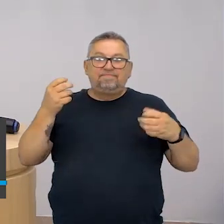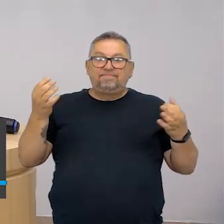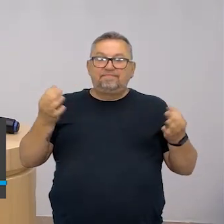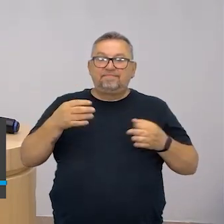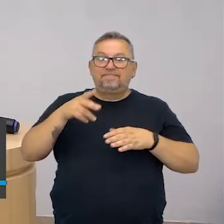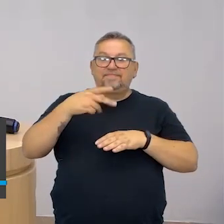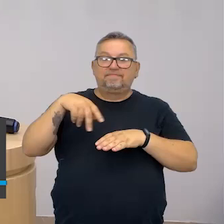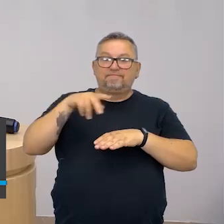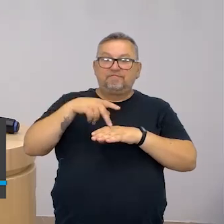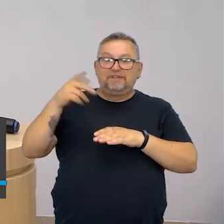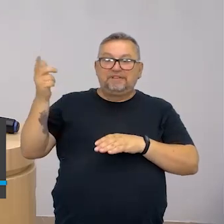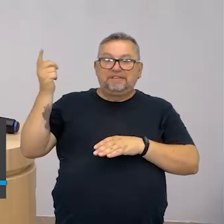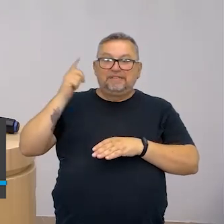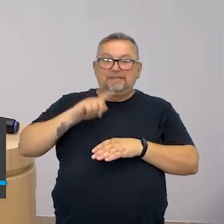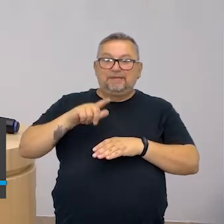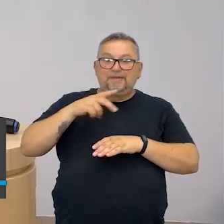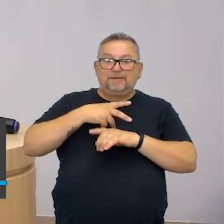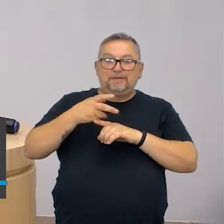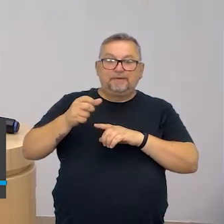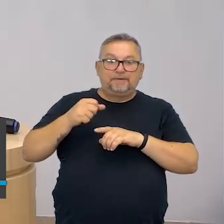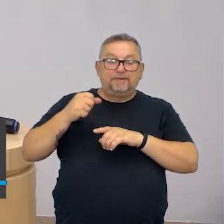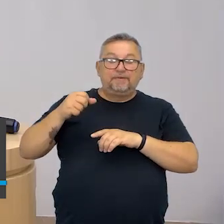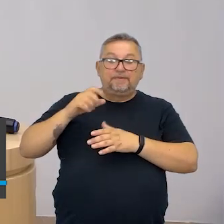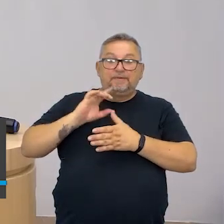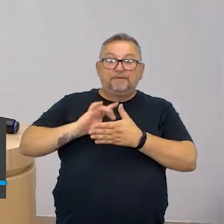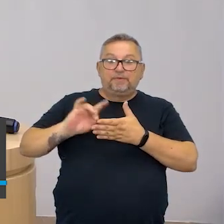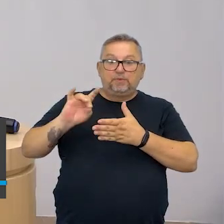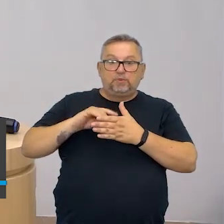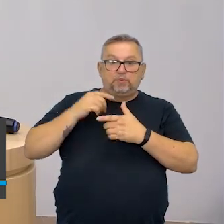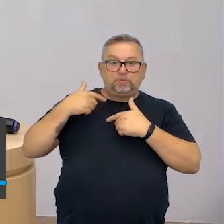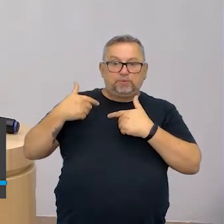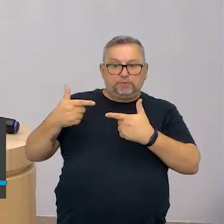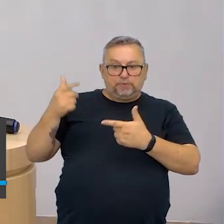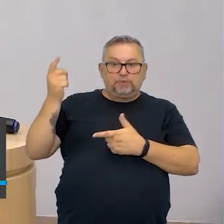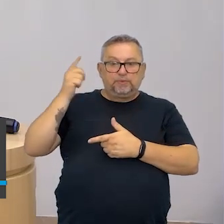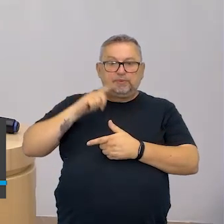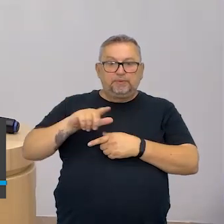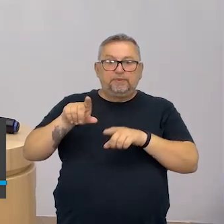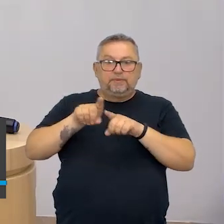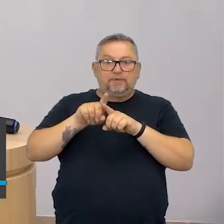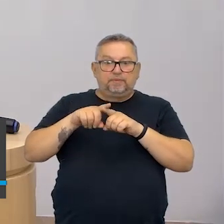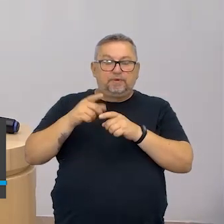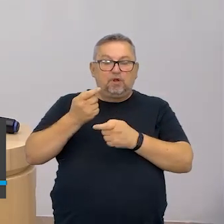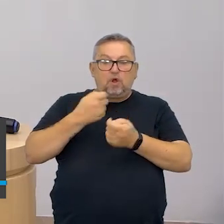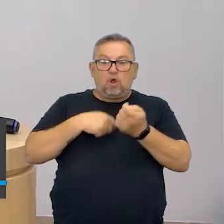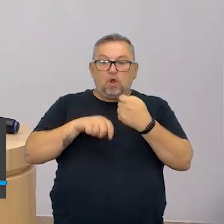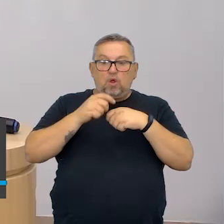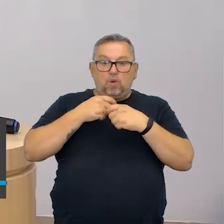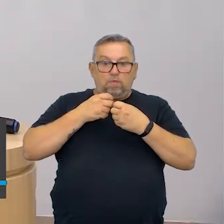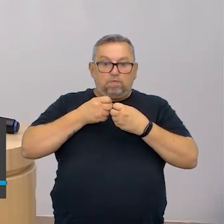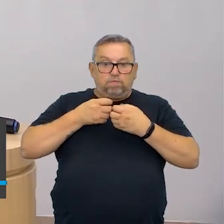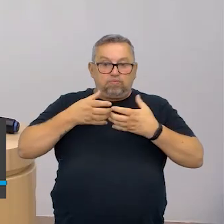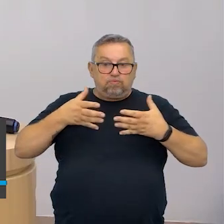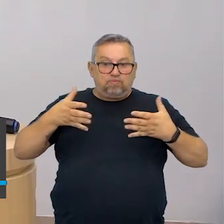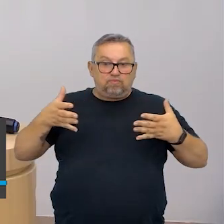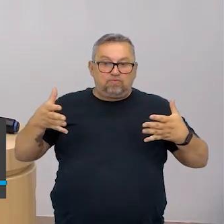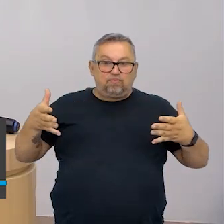nação que venceu os seus inimigos, é aquela nação que expandiu comercialmente, aquela nação